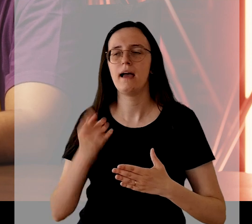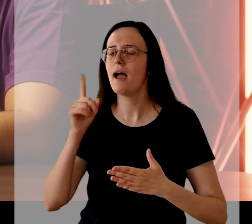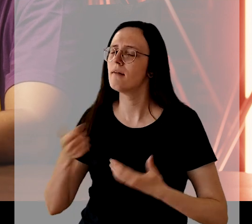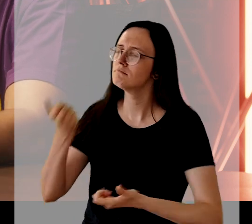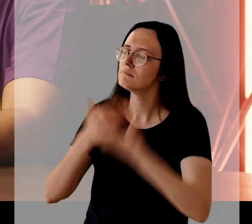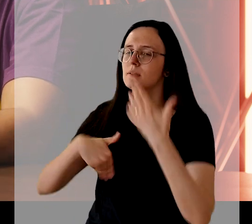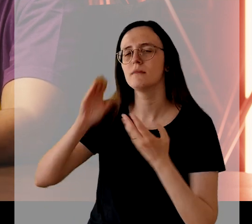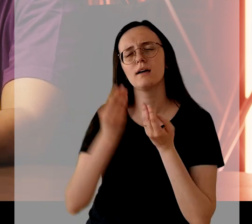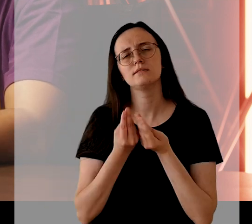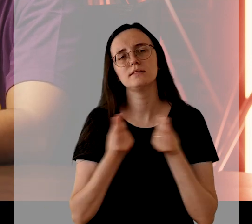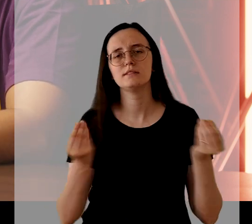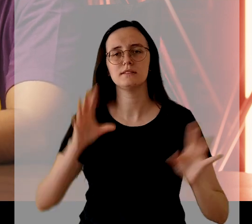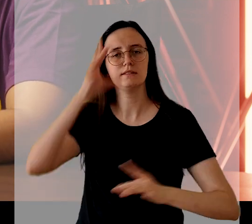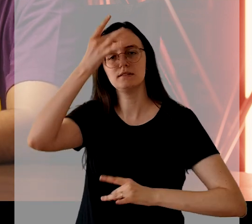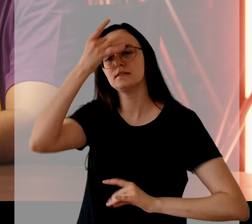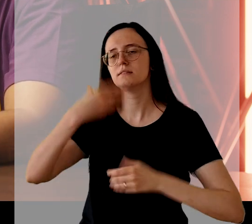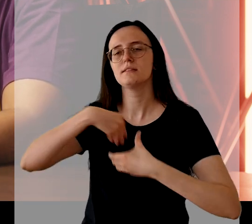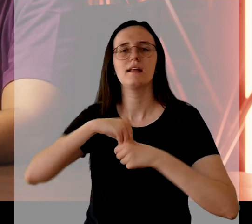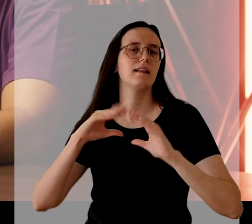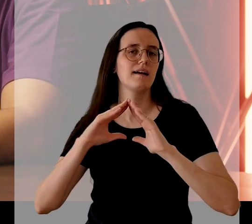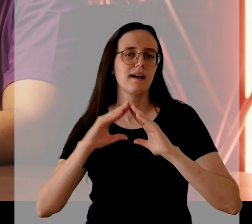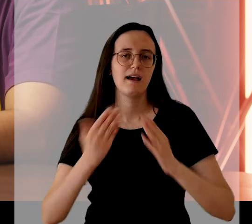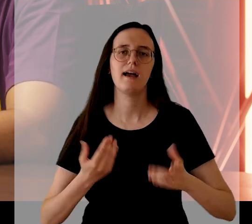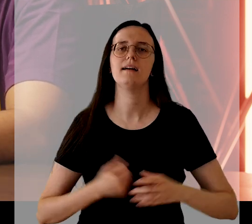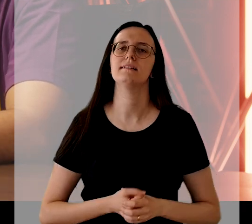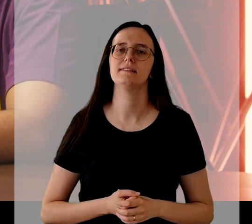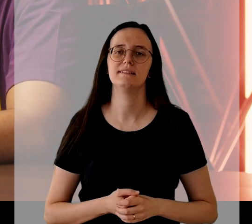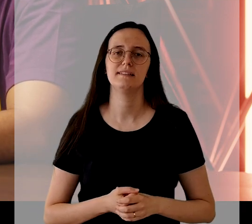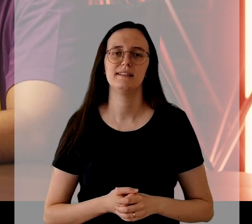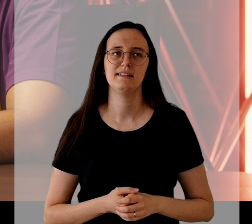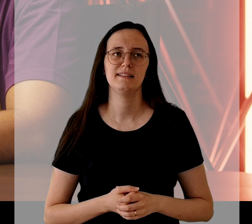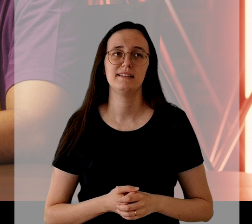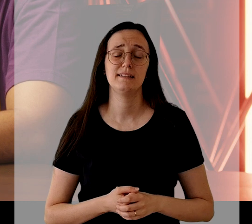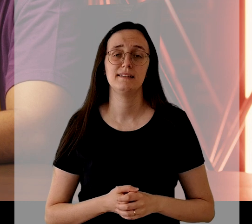com um relato mais sensível de uma personagem dentro da casa dela,